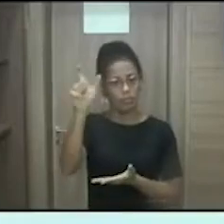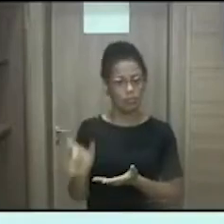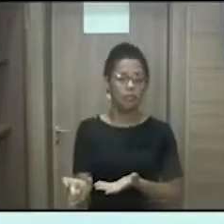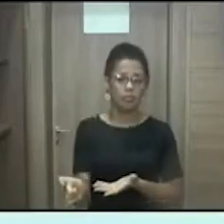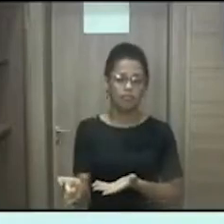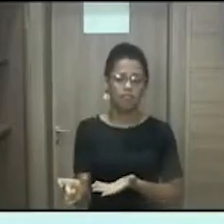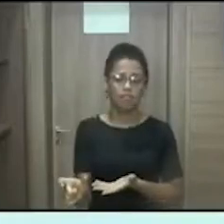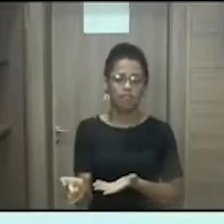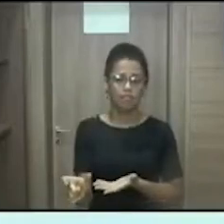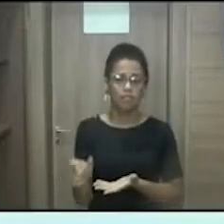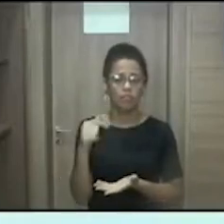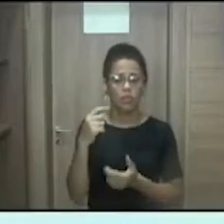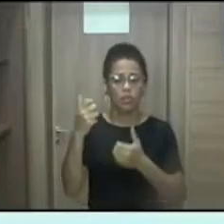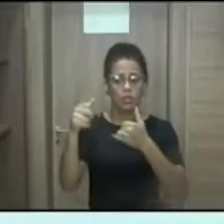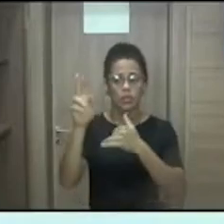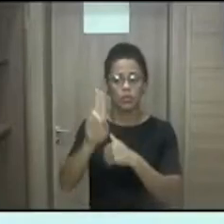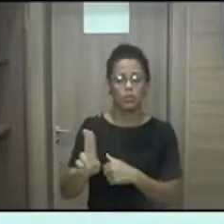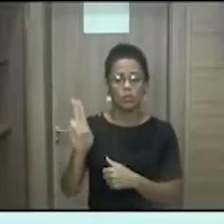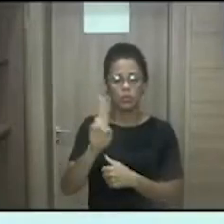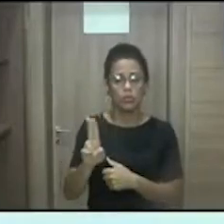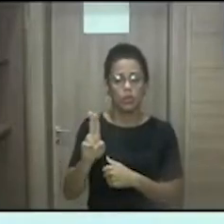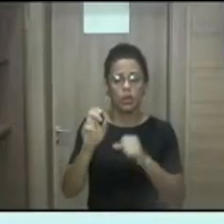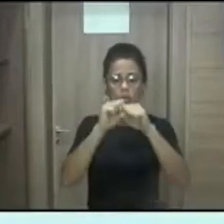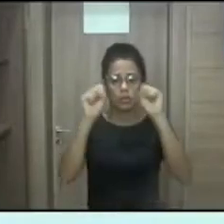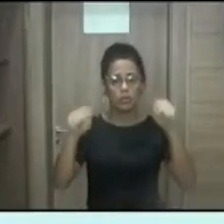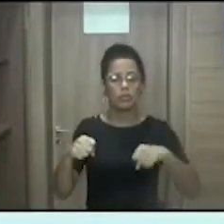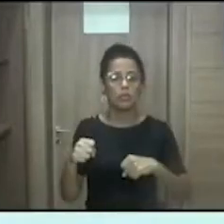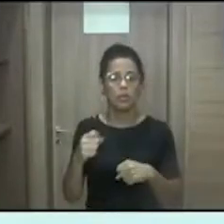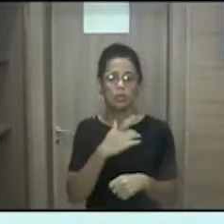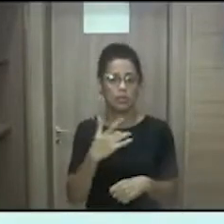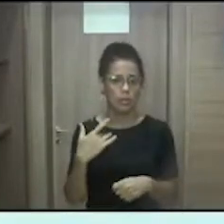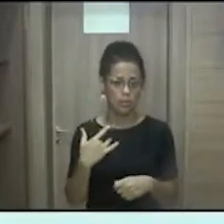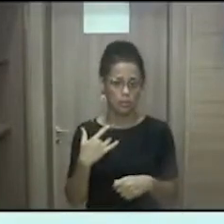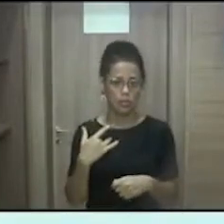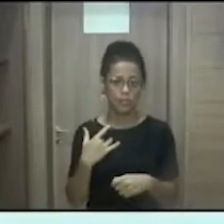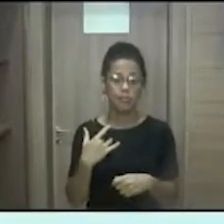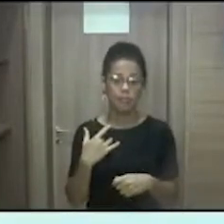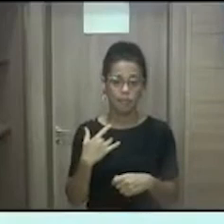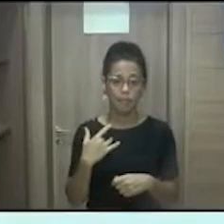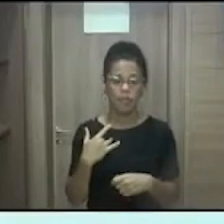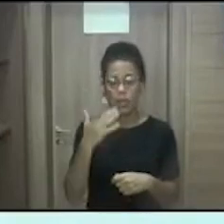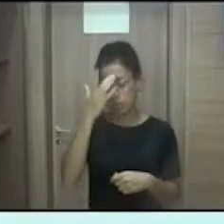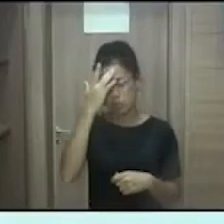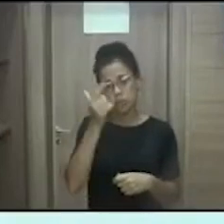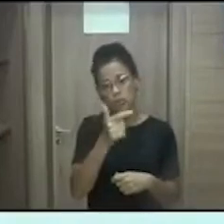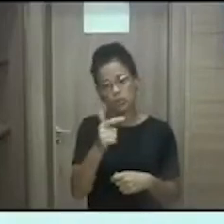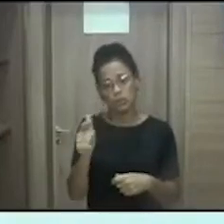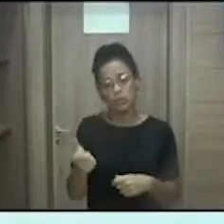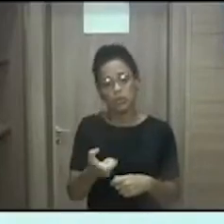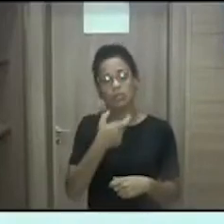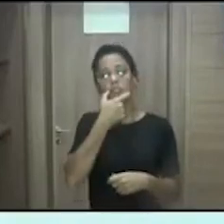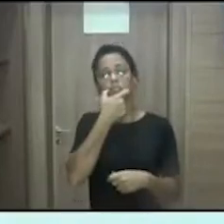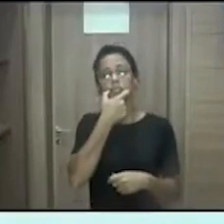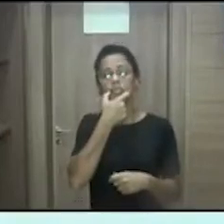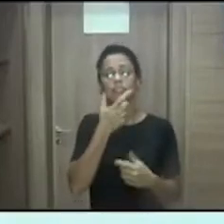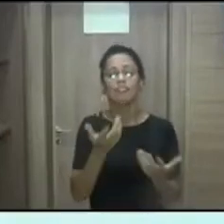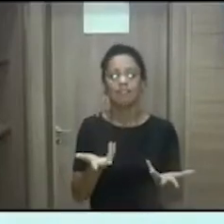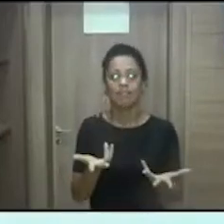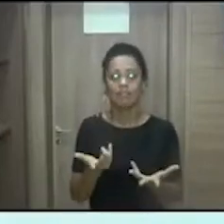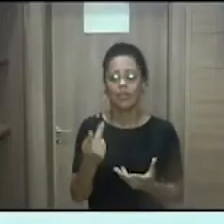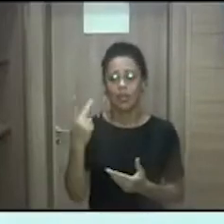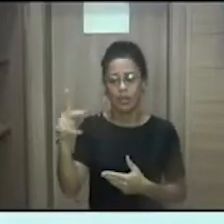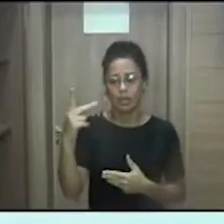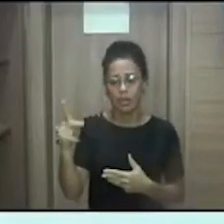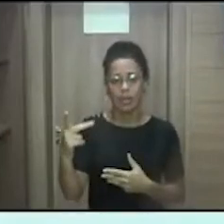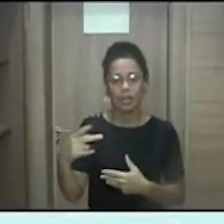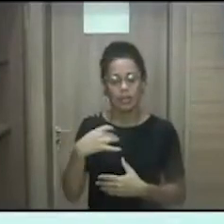principalmente de um usuário do Sistema Único de Saúde. Então, uma pessoa que está sem essa arcada dentária totalmente ou parcialmente é um sujeito que,